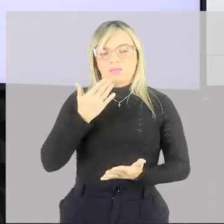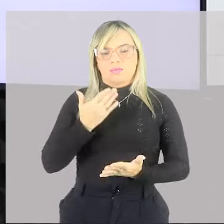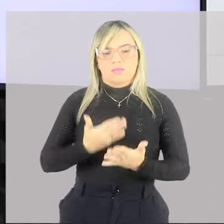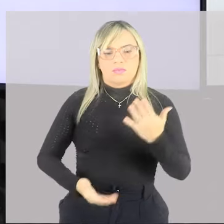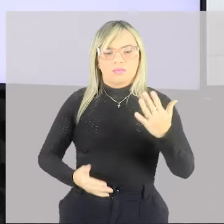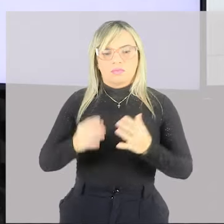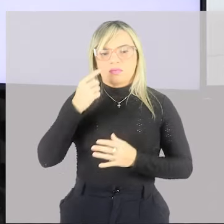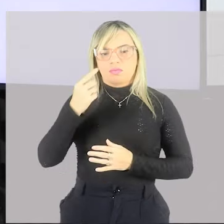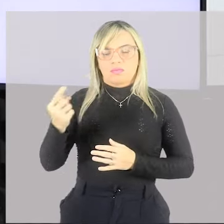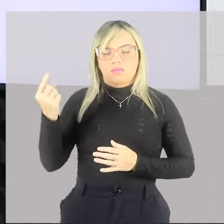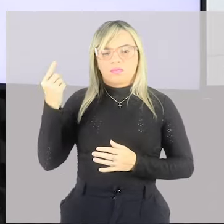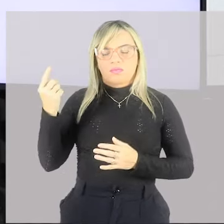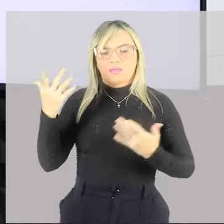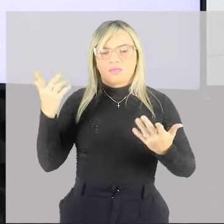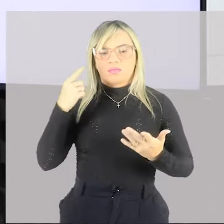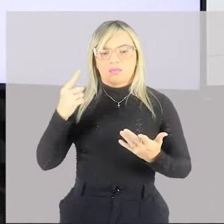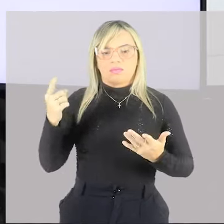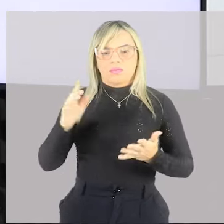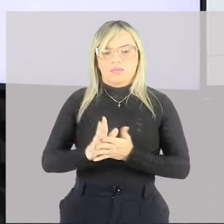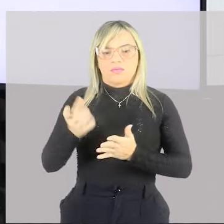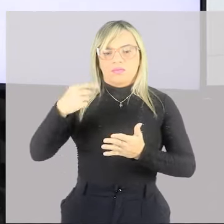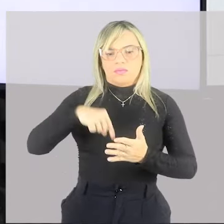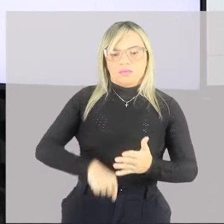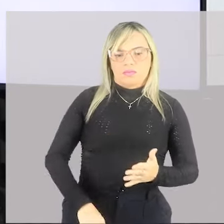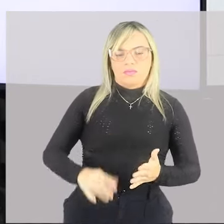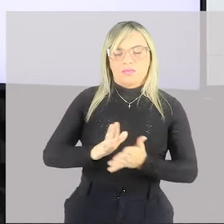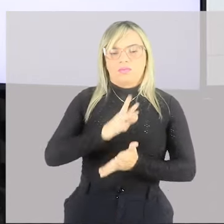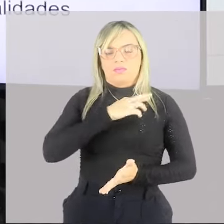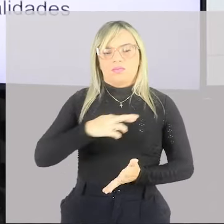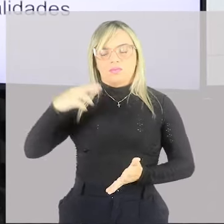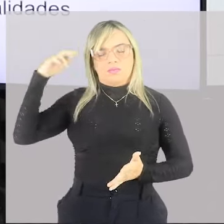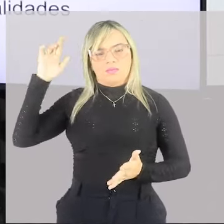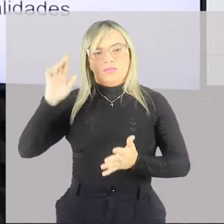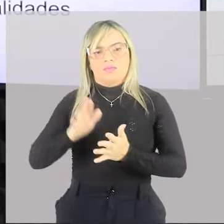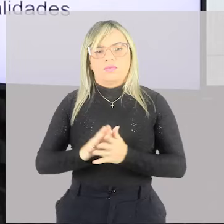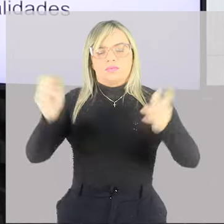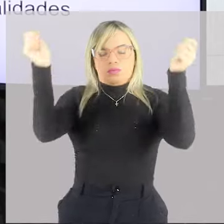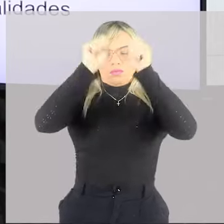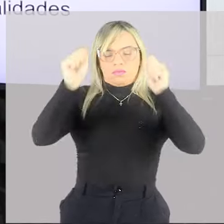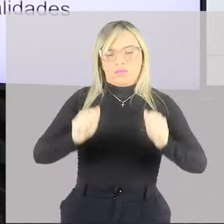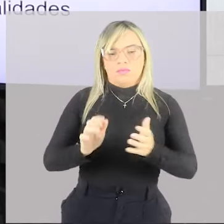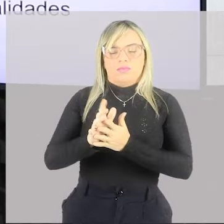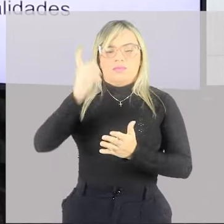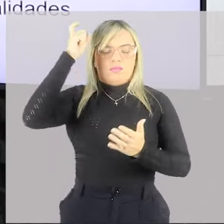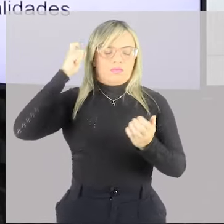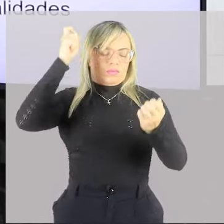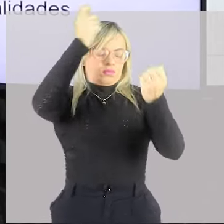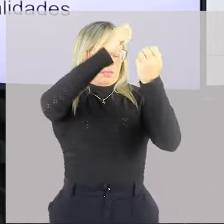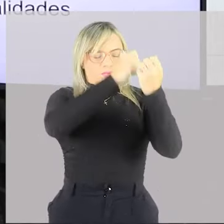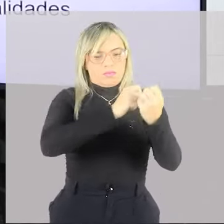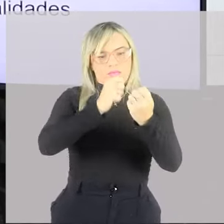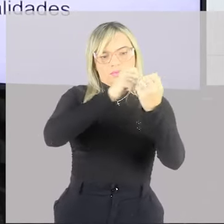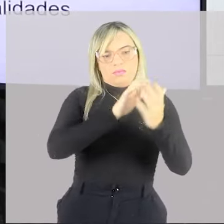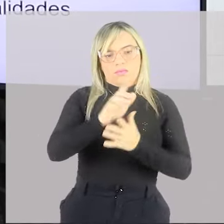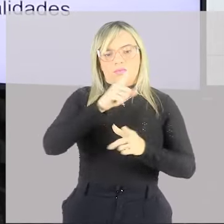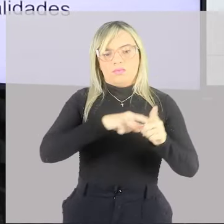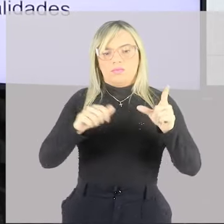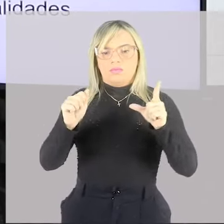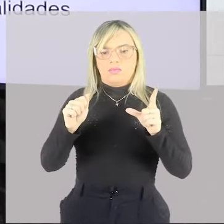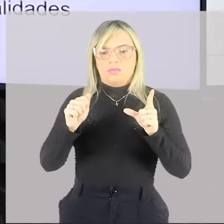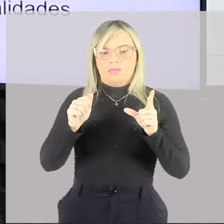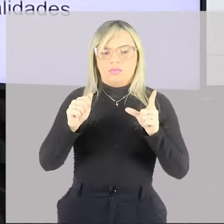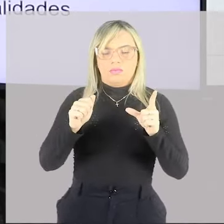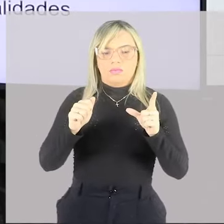profundamente religiosa a obra de alejadinho revela o quê Liberdade representando a vida dos